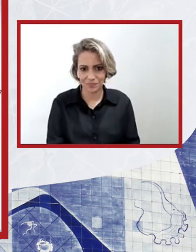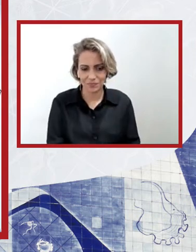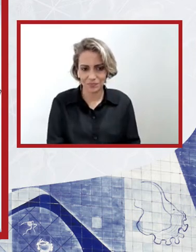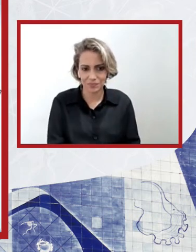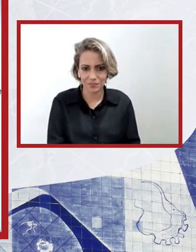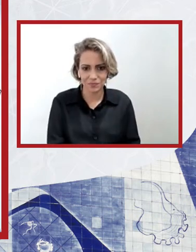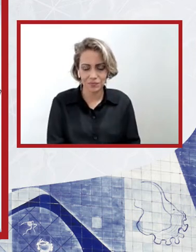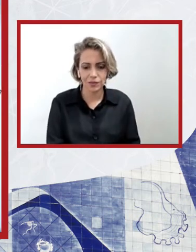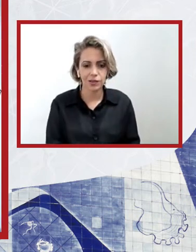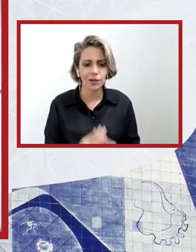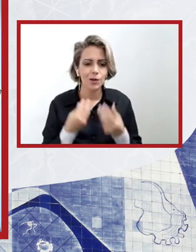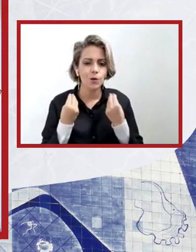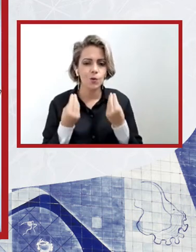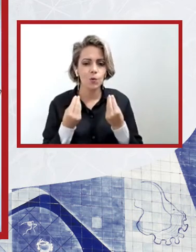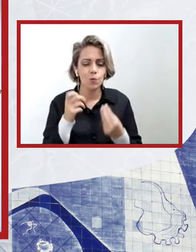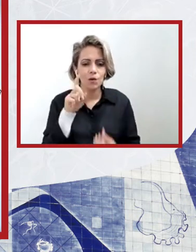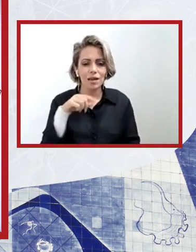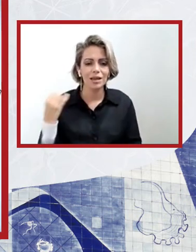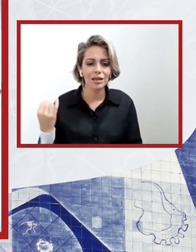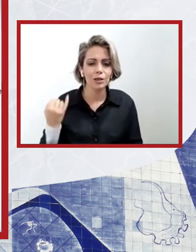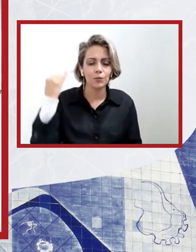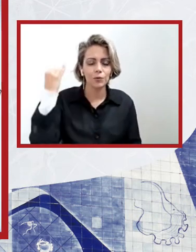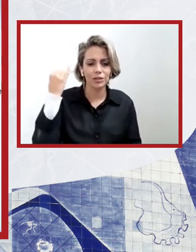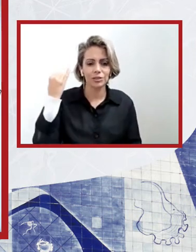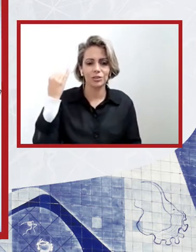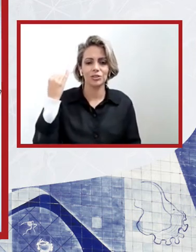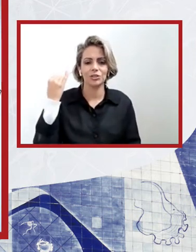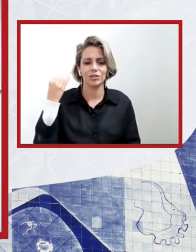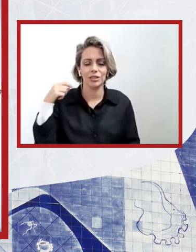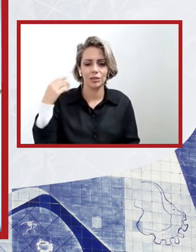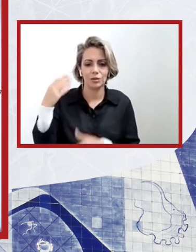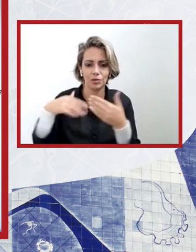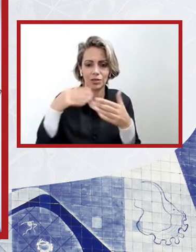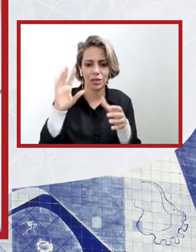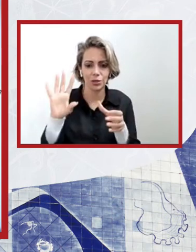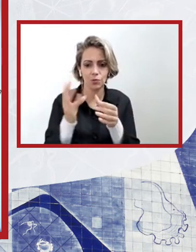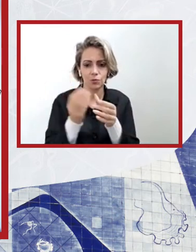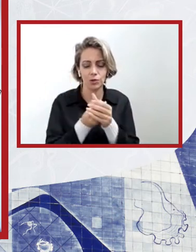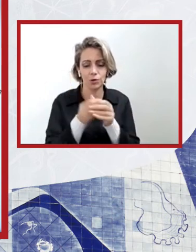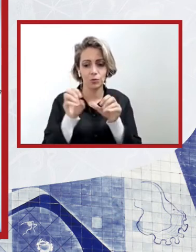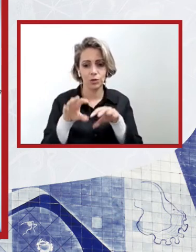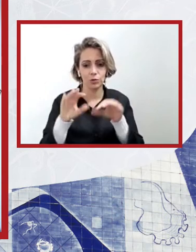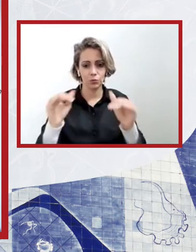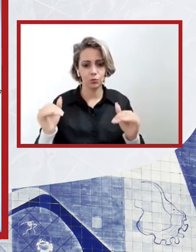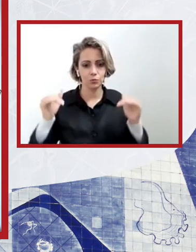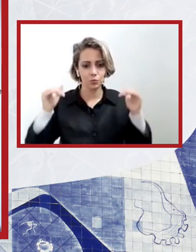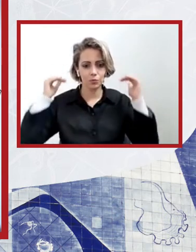como eles são importantes nessa inclusão no ensino superior.